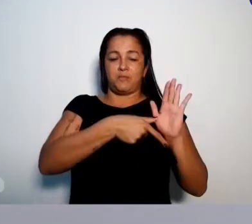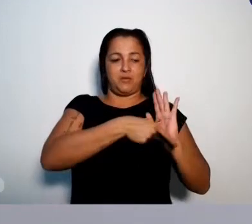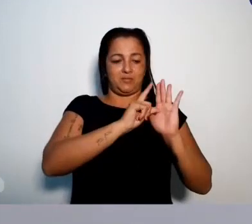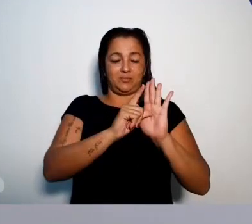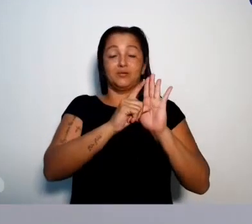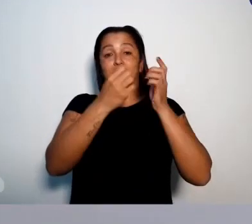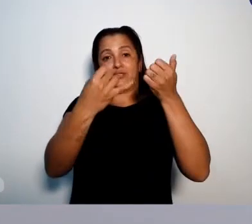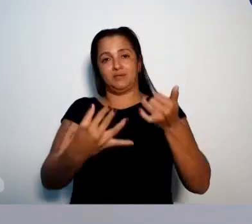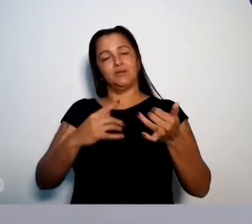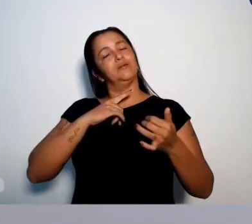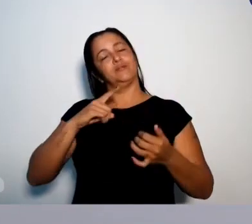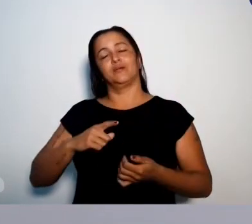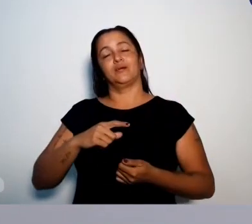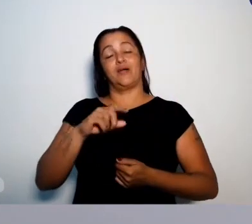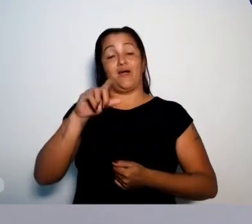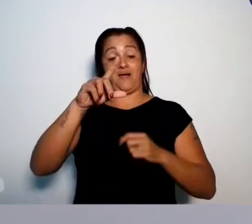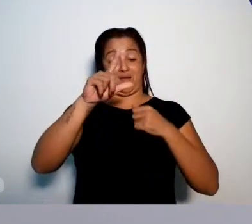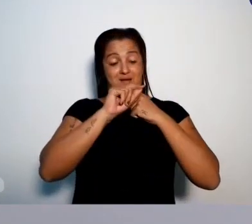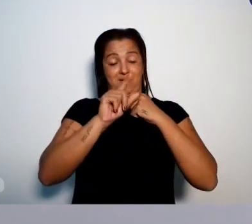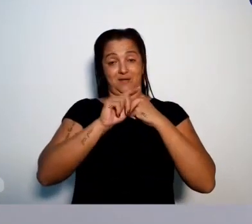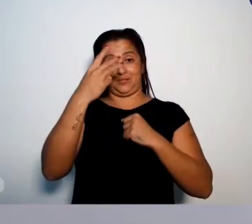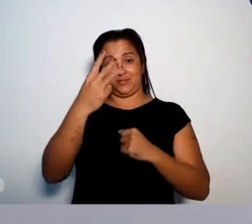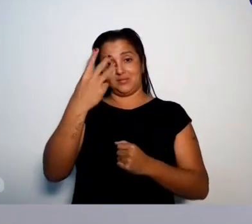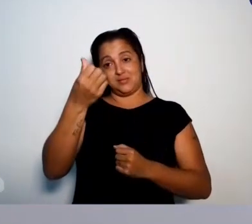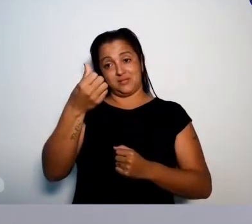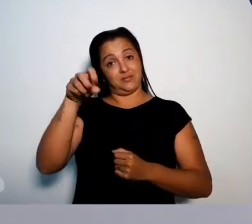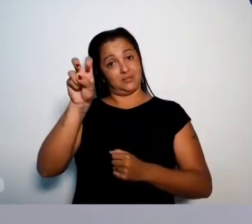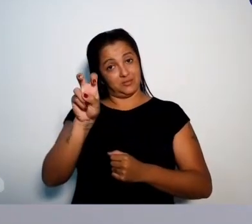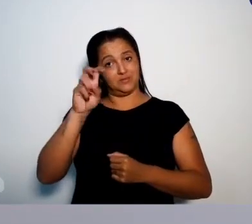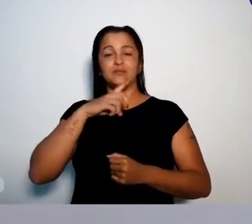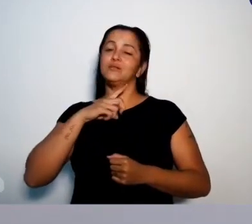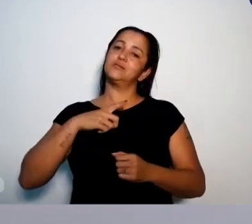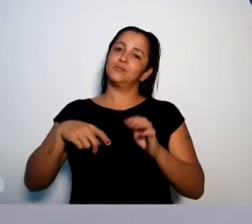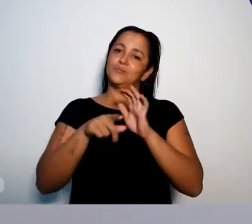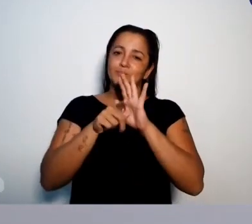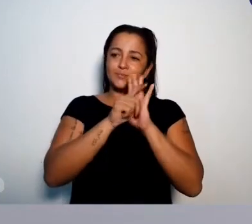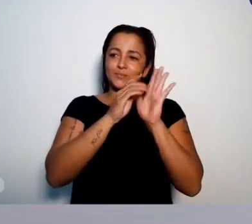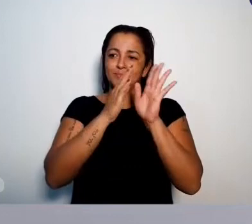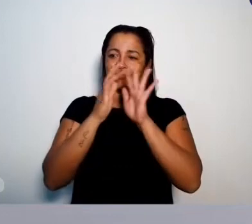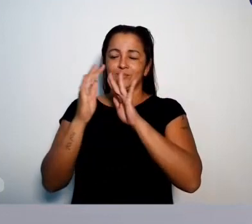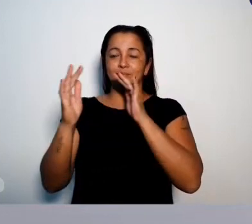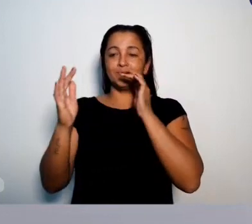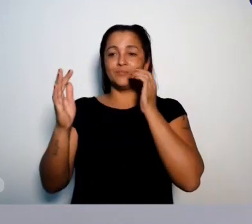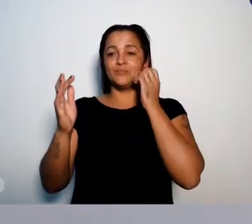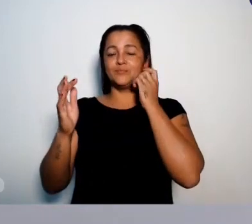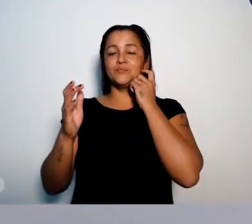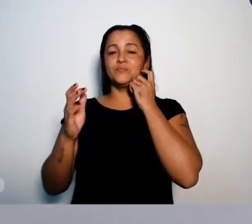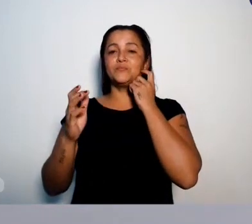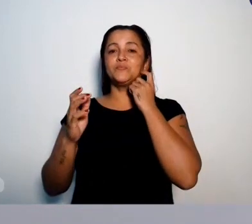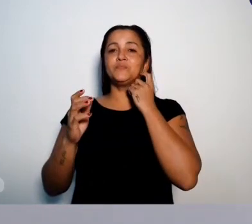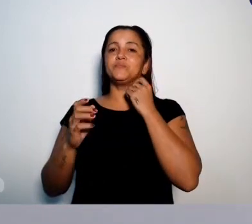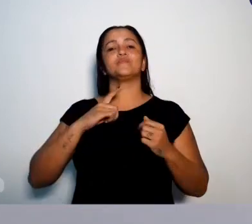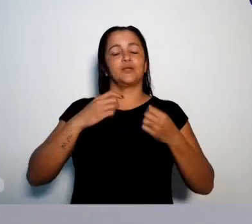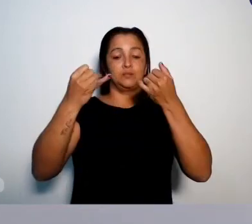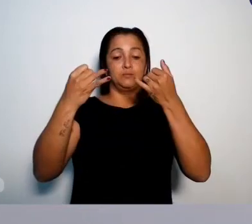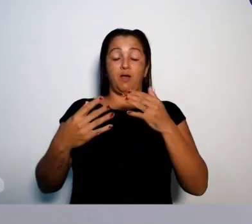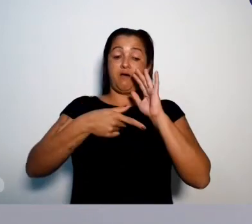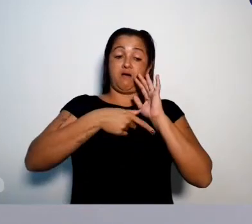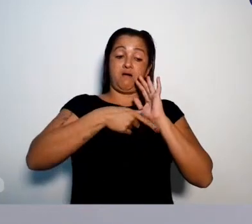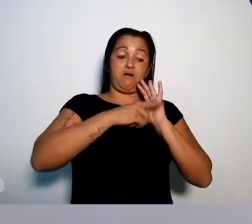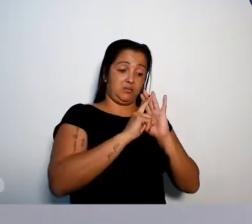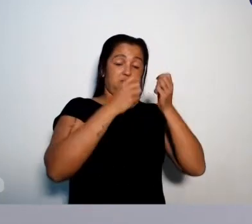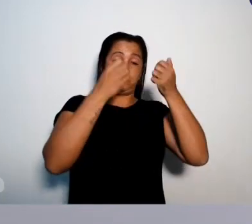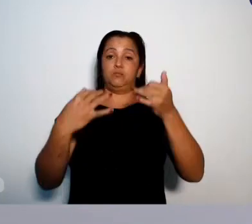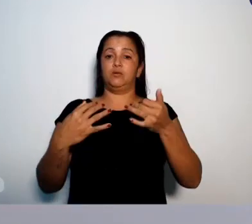artigo 365, os precedentes regimentais serão anotados em livro